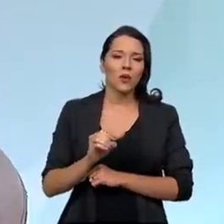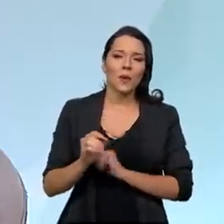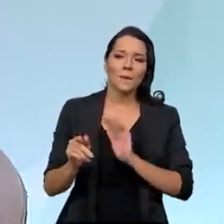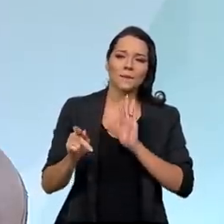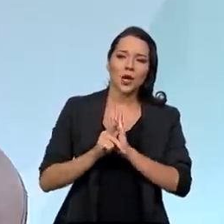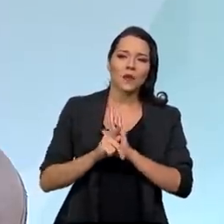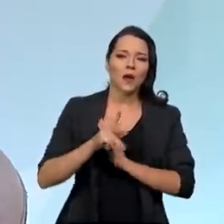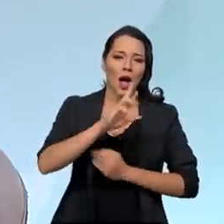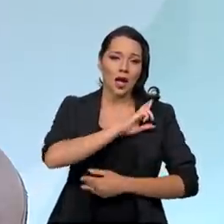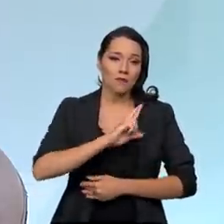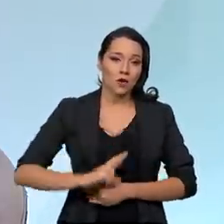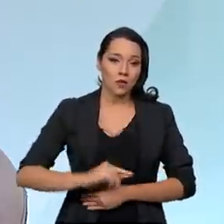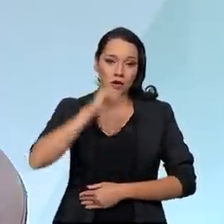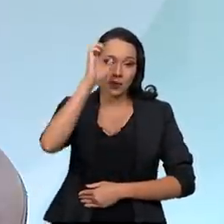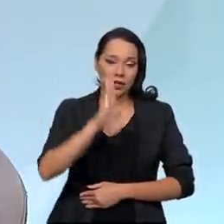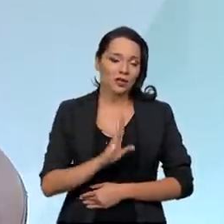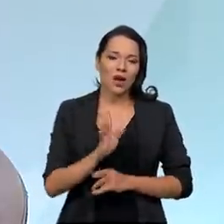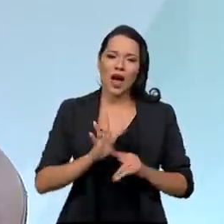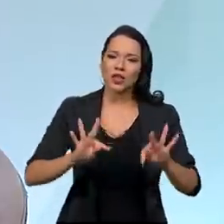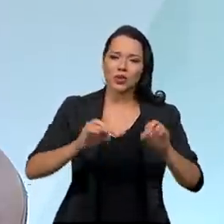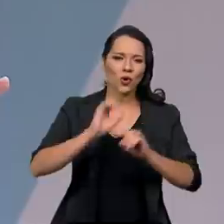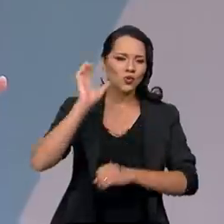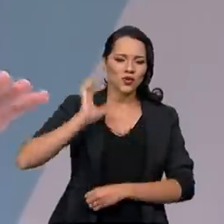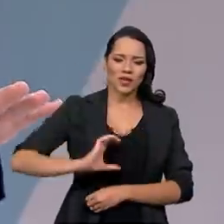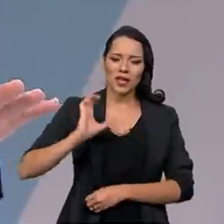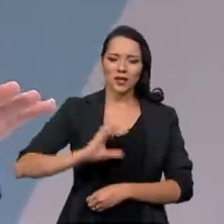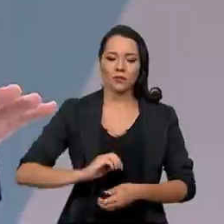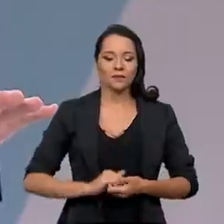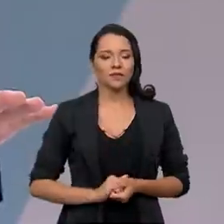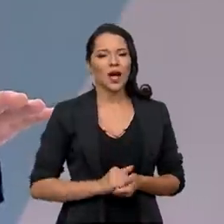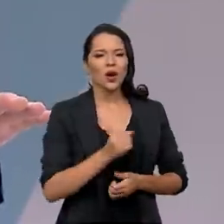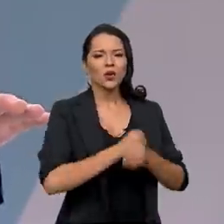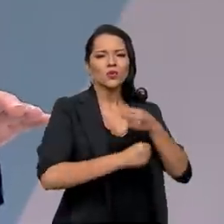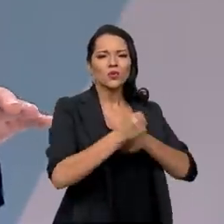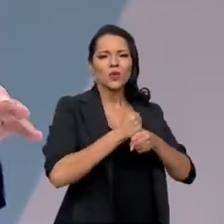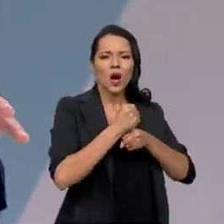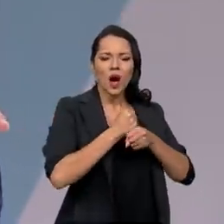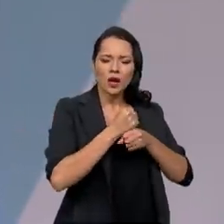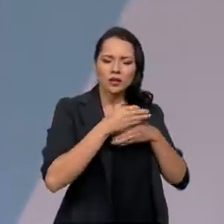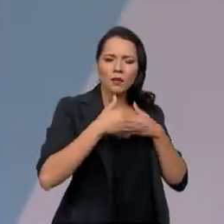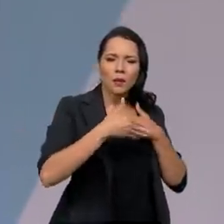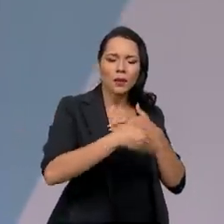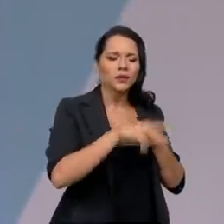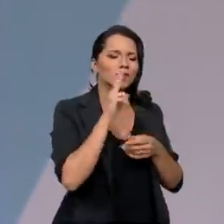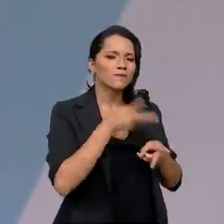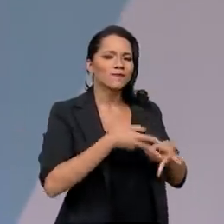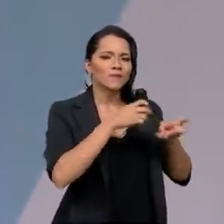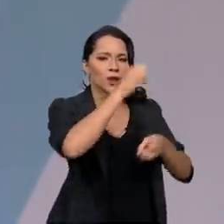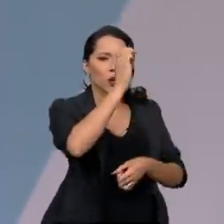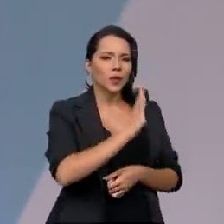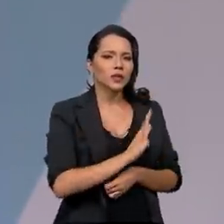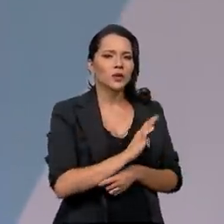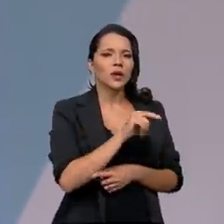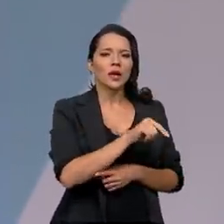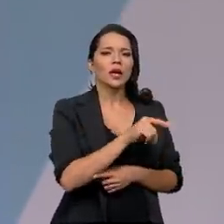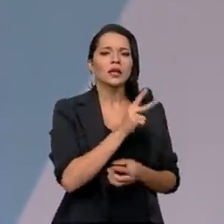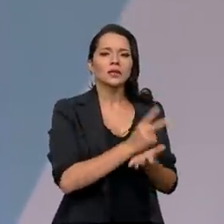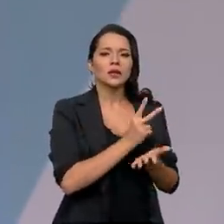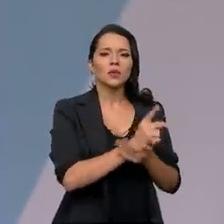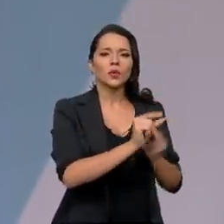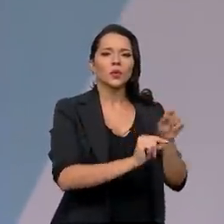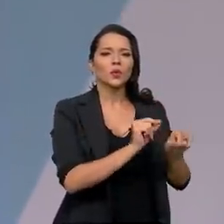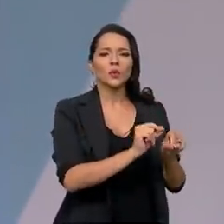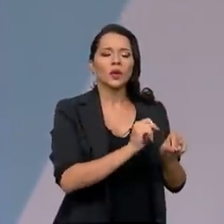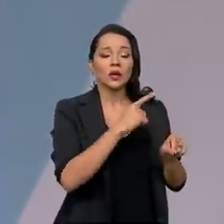à República Brasileira, a todo cidadão. Agora, nos últimos anos, a gente vê que o Brasil, ele cada vez